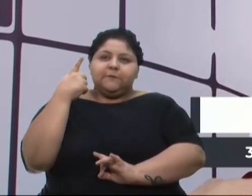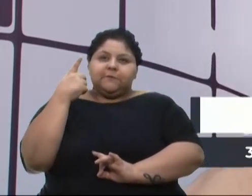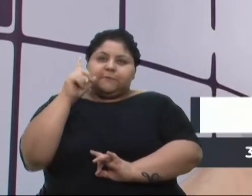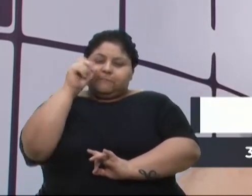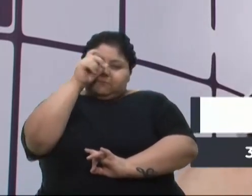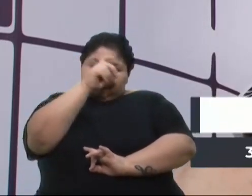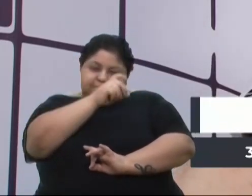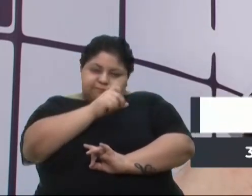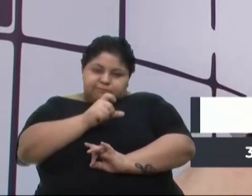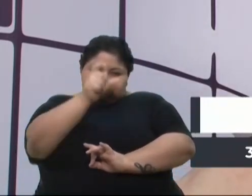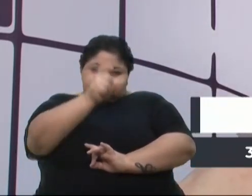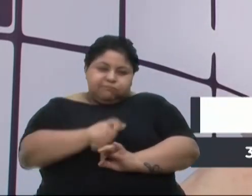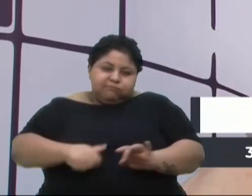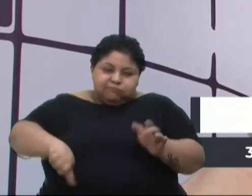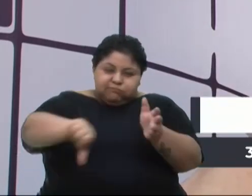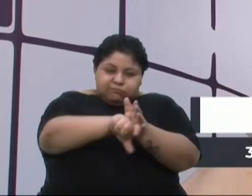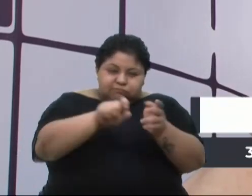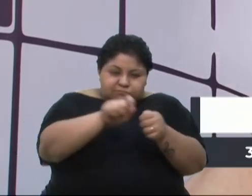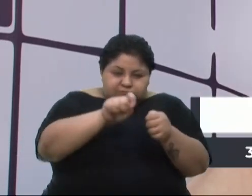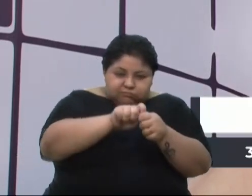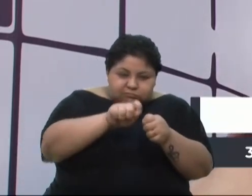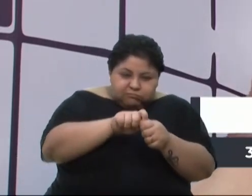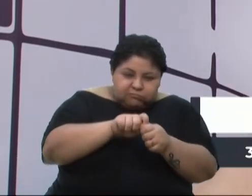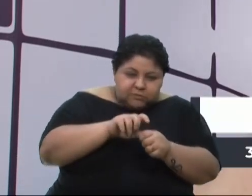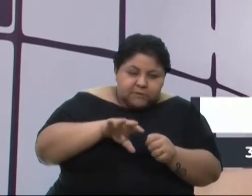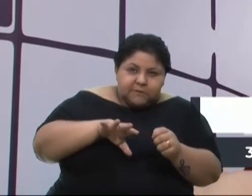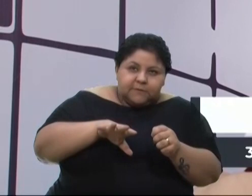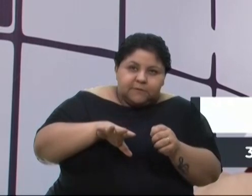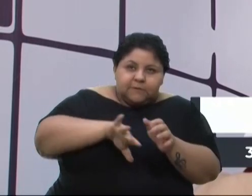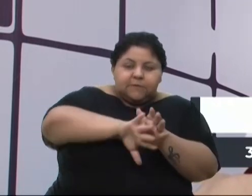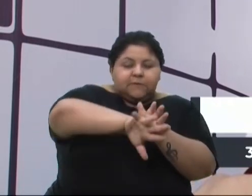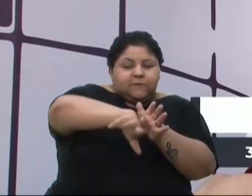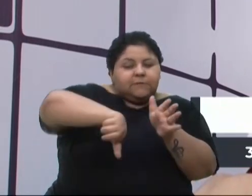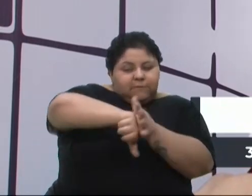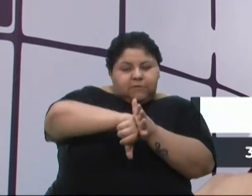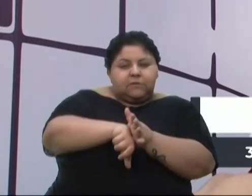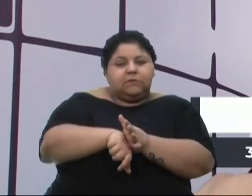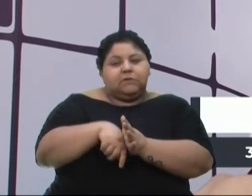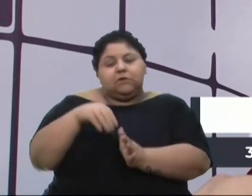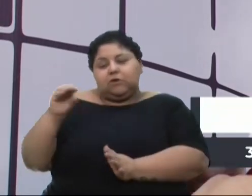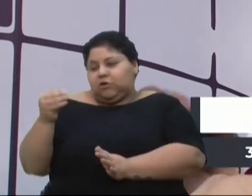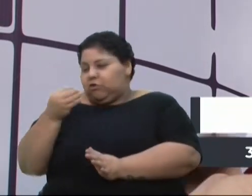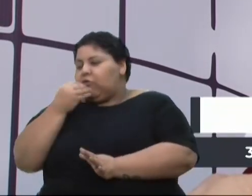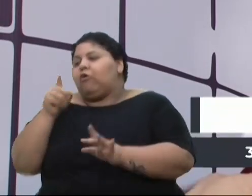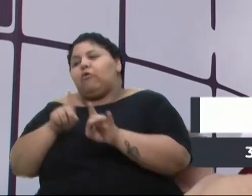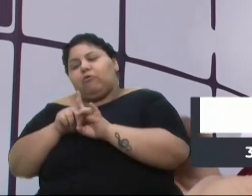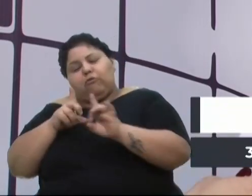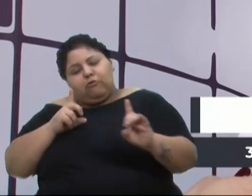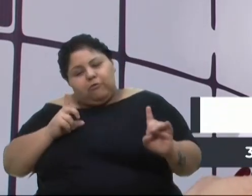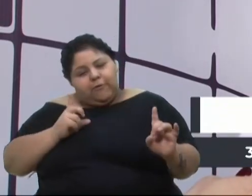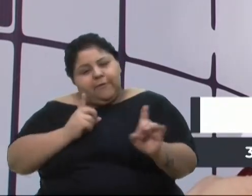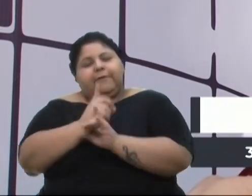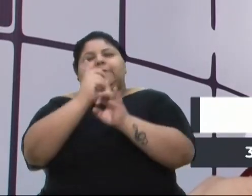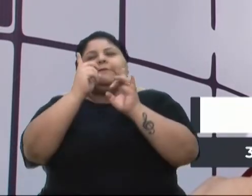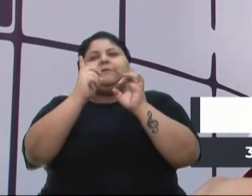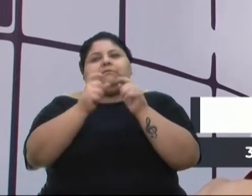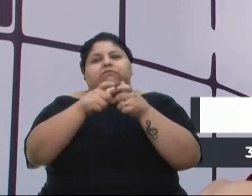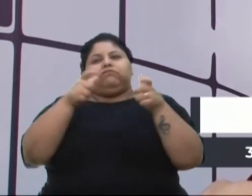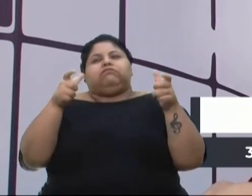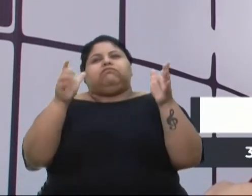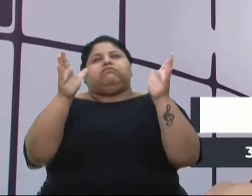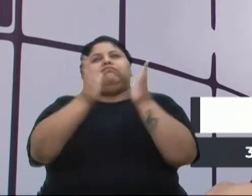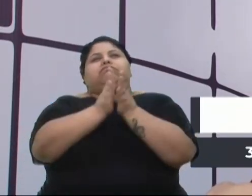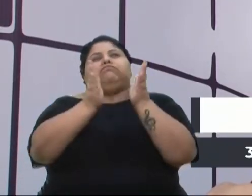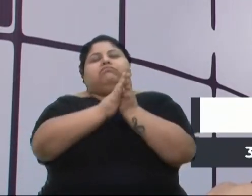os criminosos a realizarem seus crimes. E, consequentemente, vem ao encontro do grande apelo da sociedade.